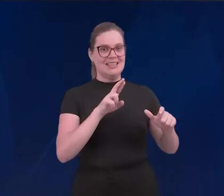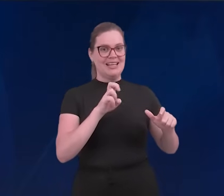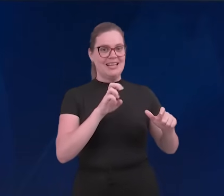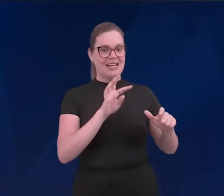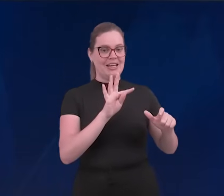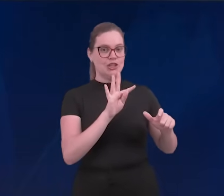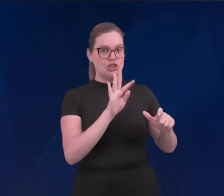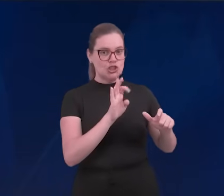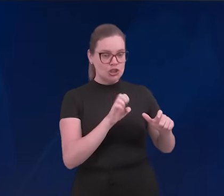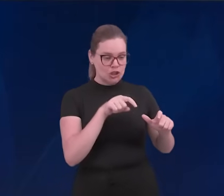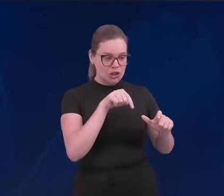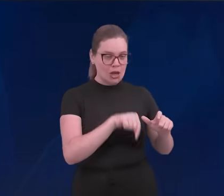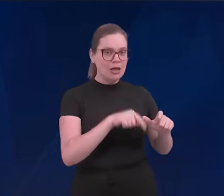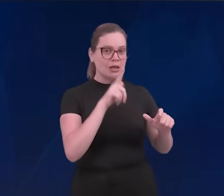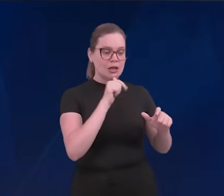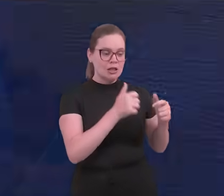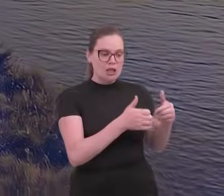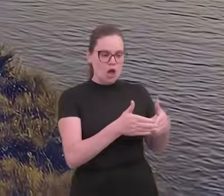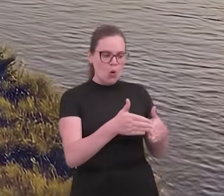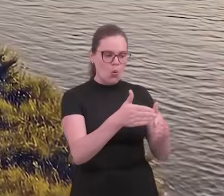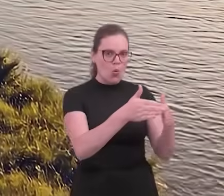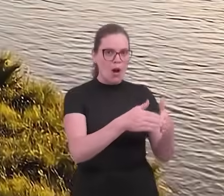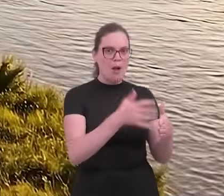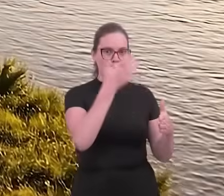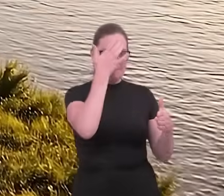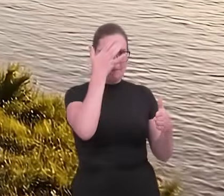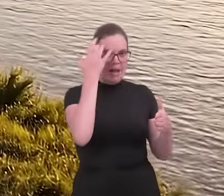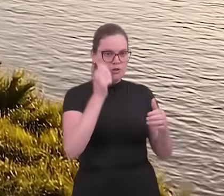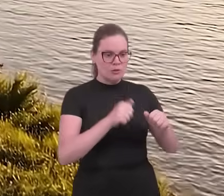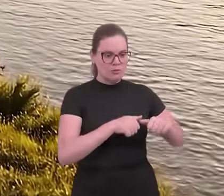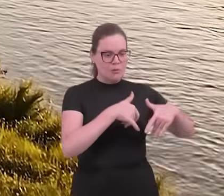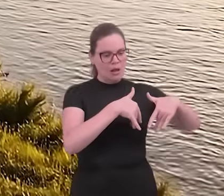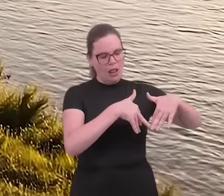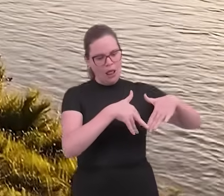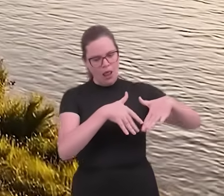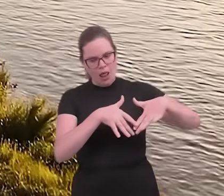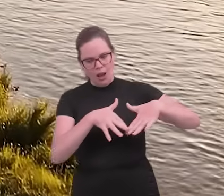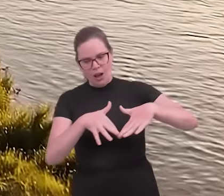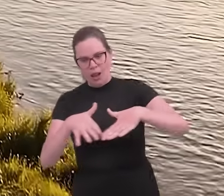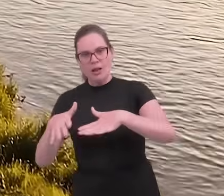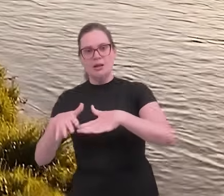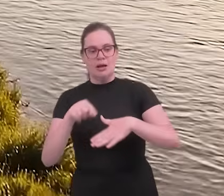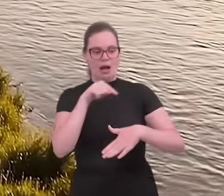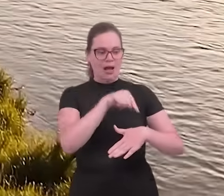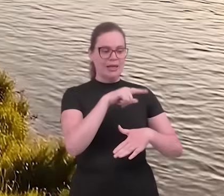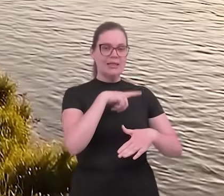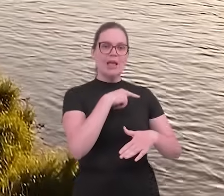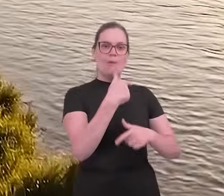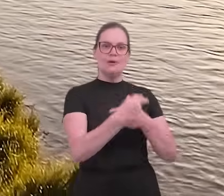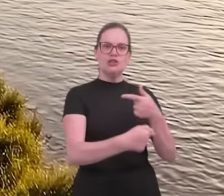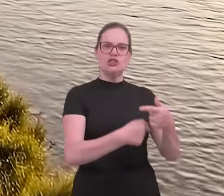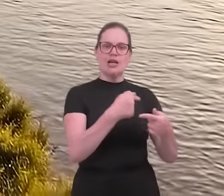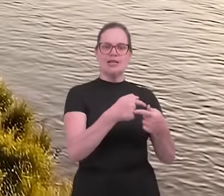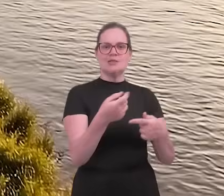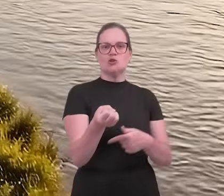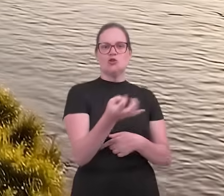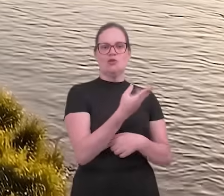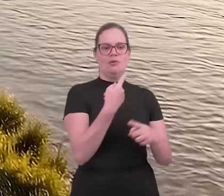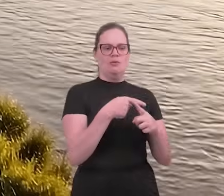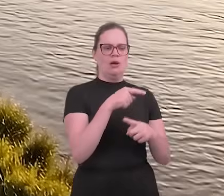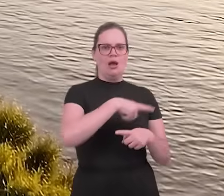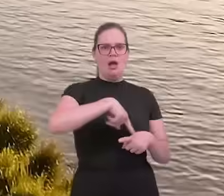povo segue em frente agora, e agora quem caminha ali é uma nova geração. Essa geração nasceu no